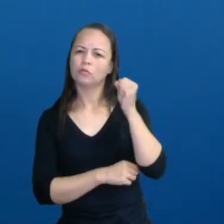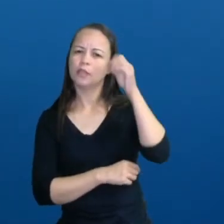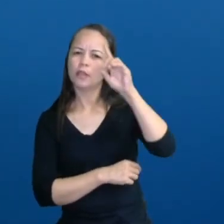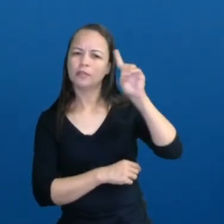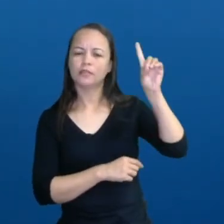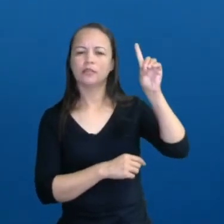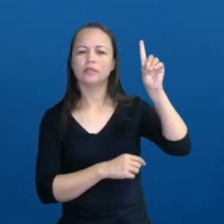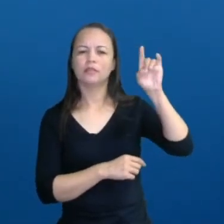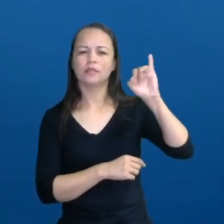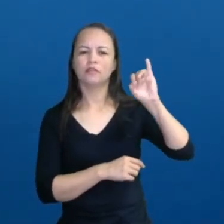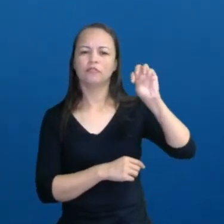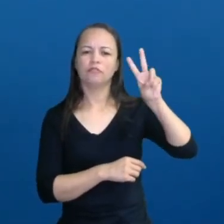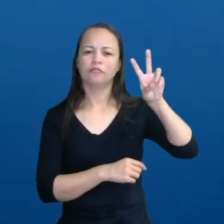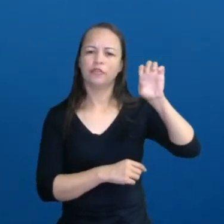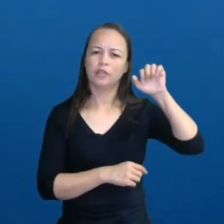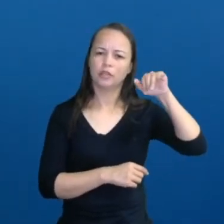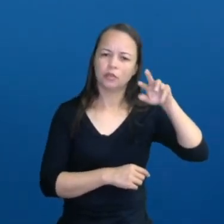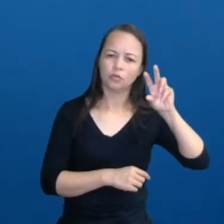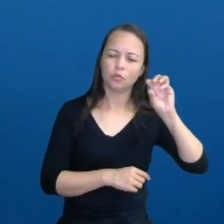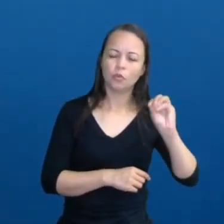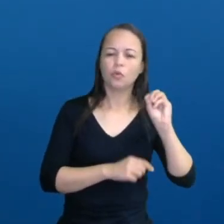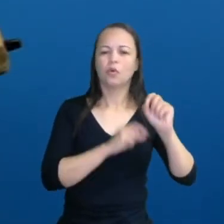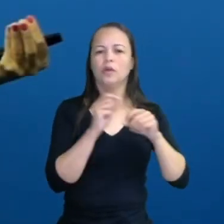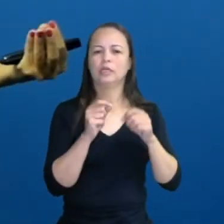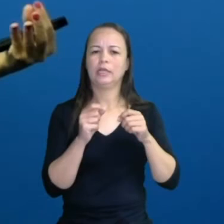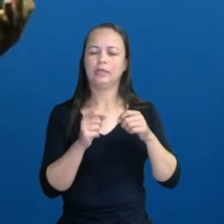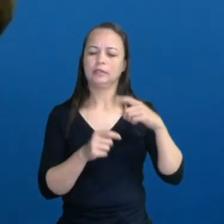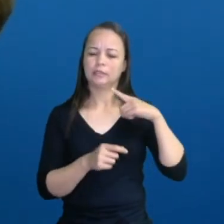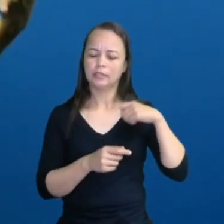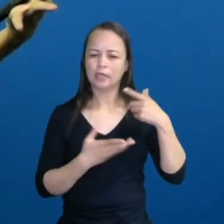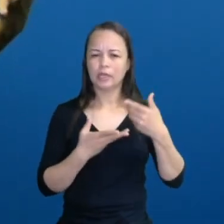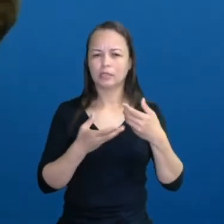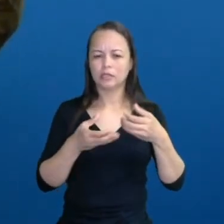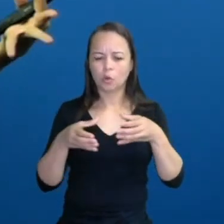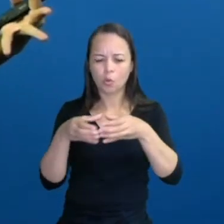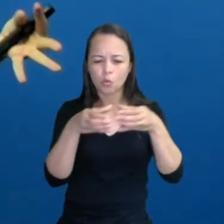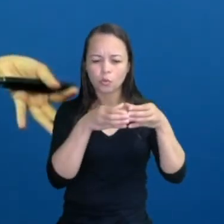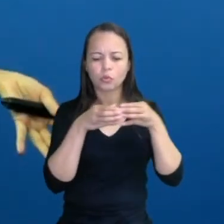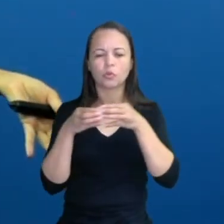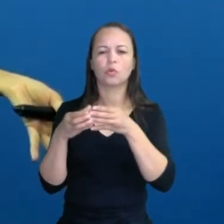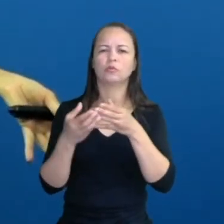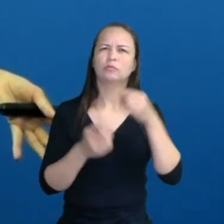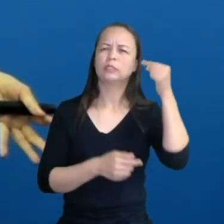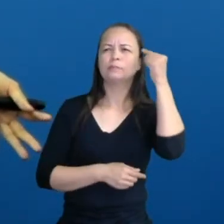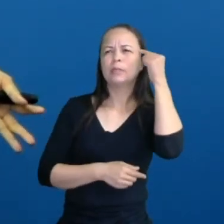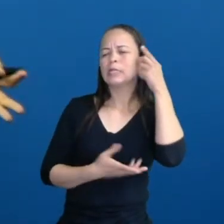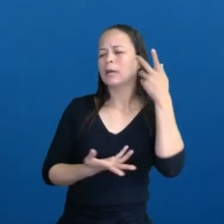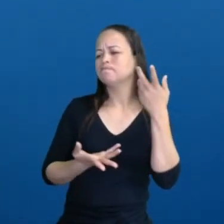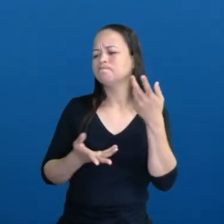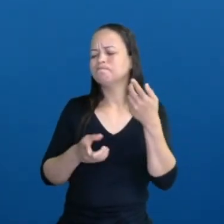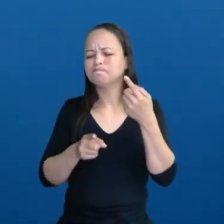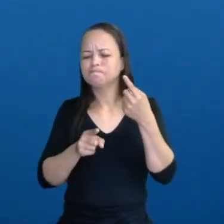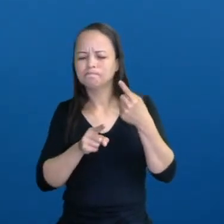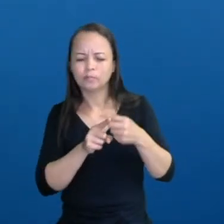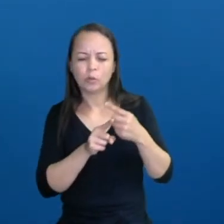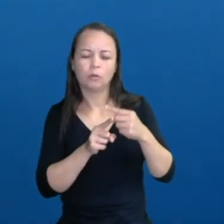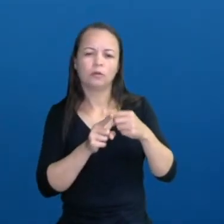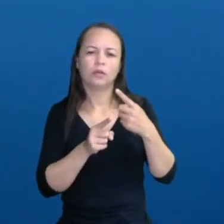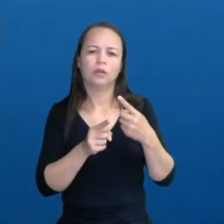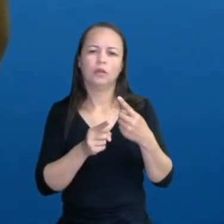justificava todas as ações do monarca. Aí esses grupos liberais começaram a pensar, por quê?